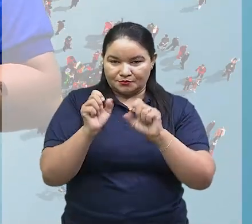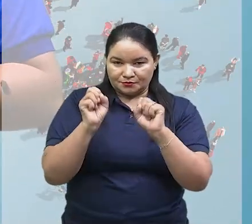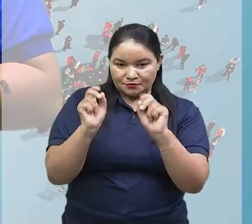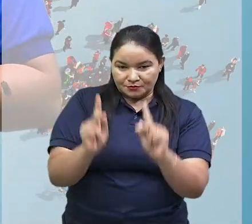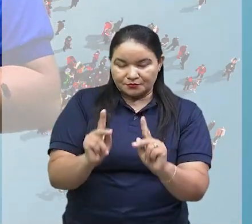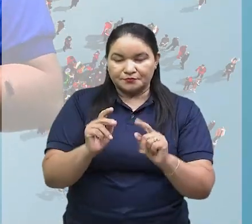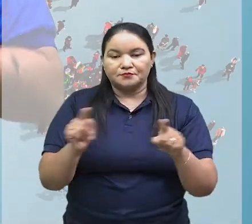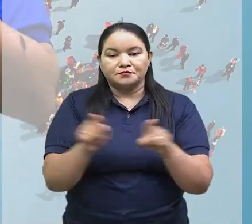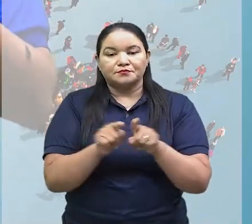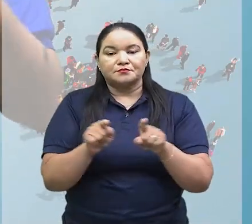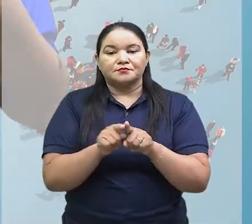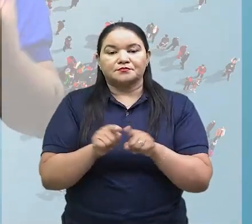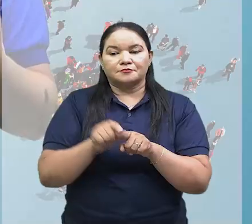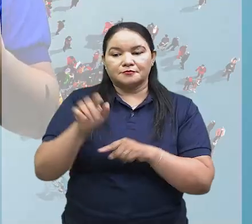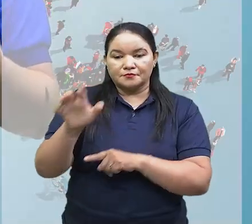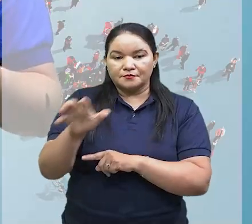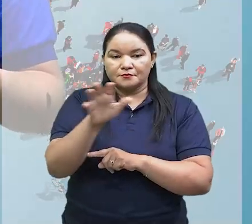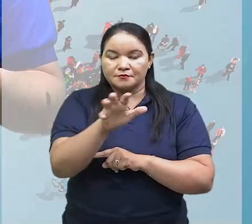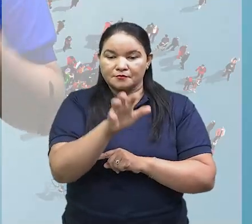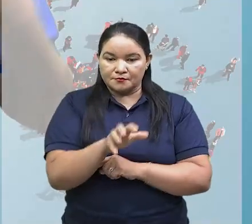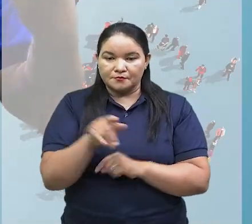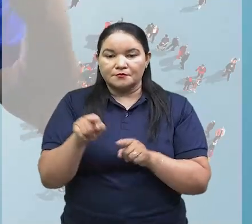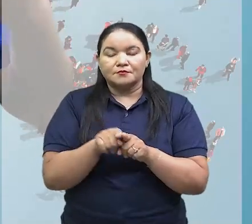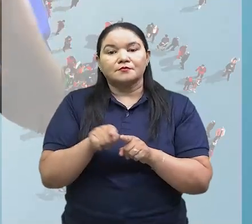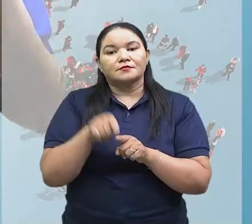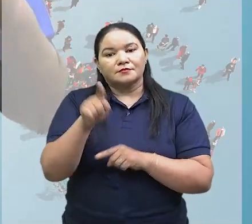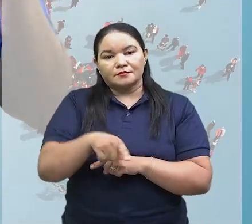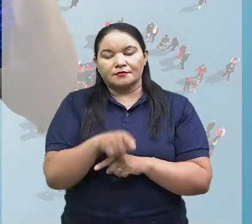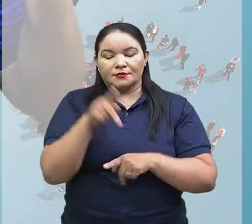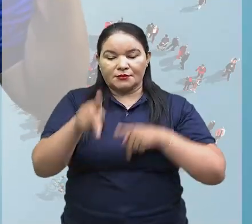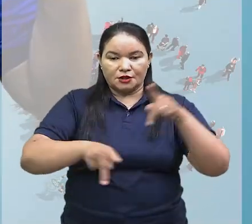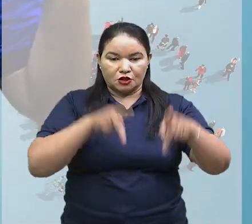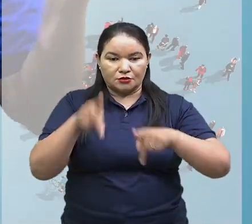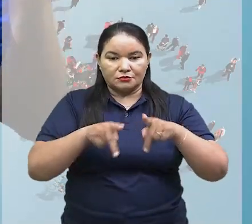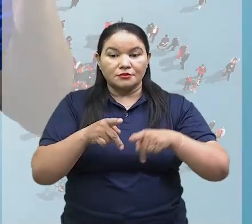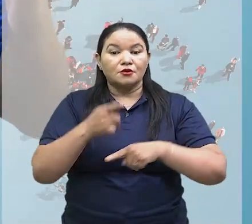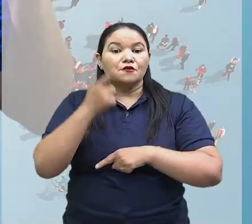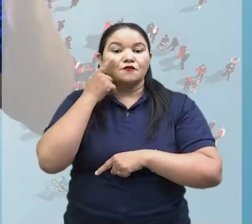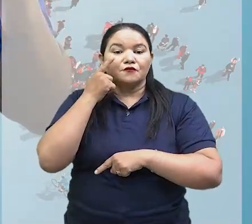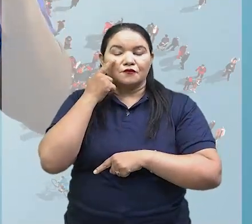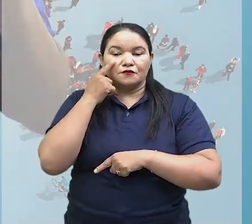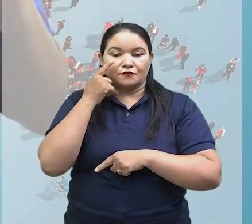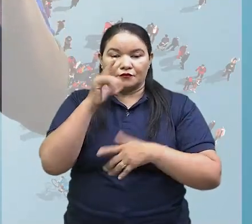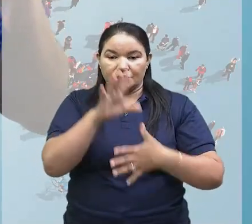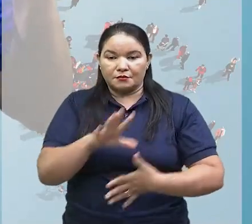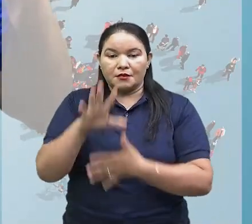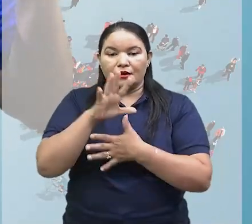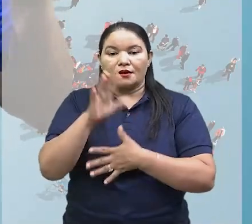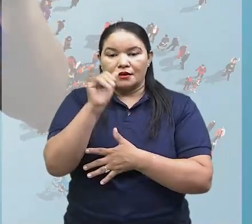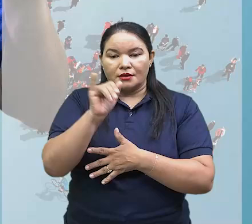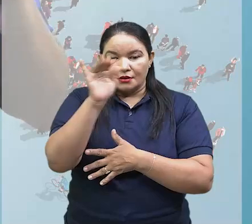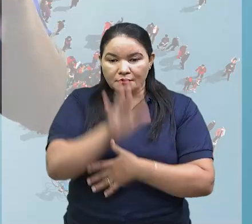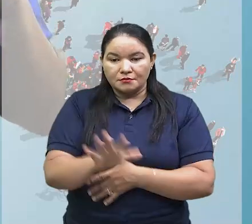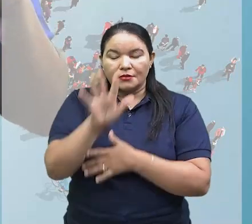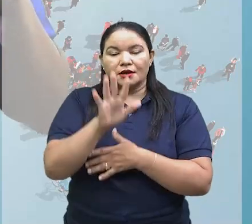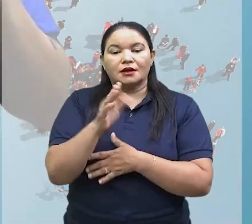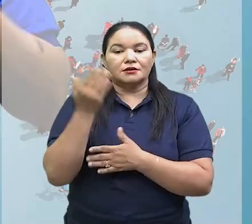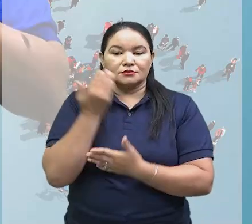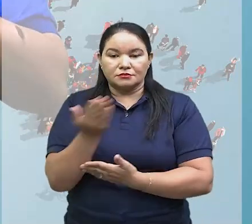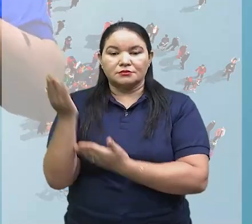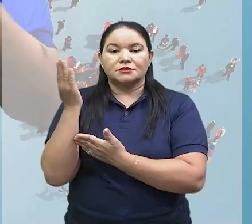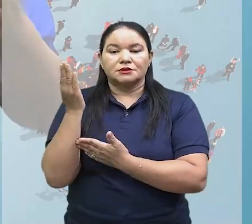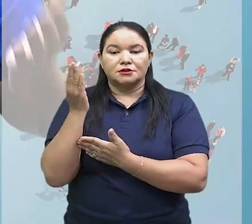dessa distribuição espacial da população, que aqui vocês já podem observar essa imagem, né, que está bem